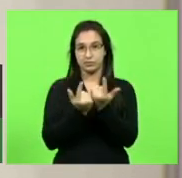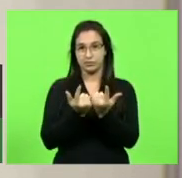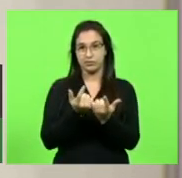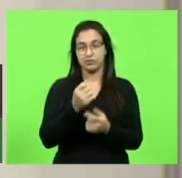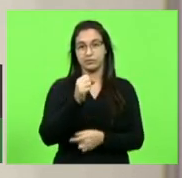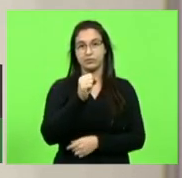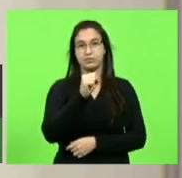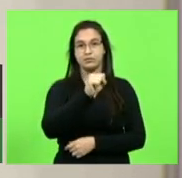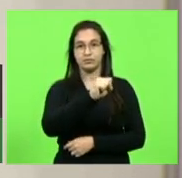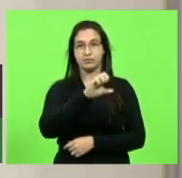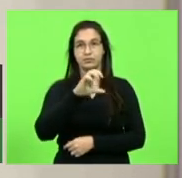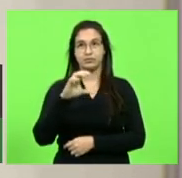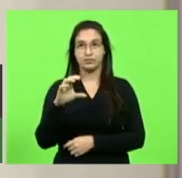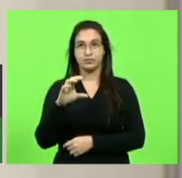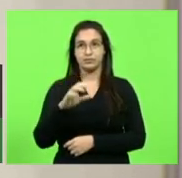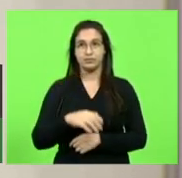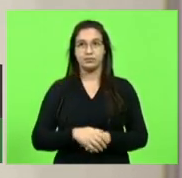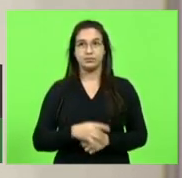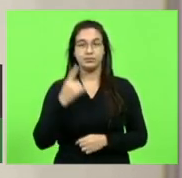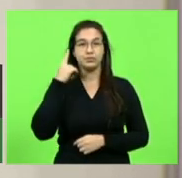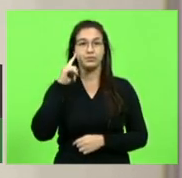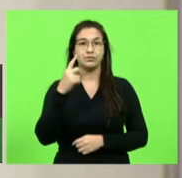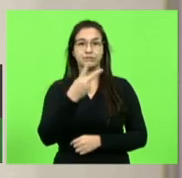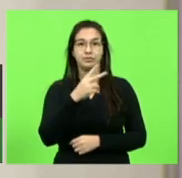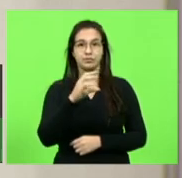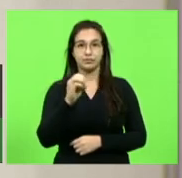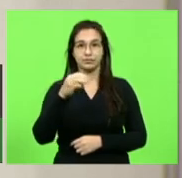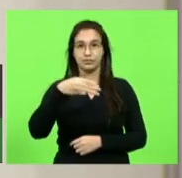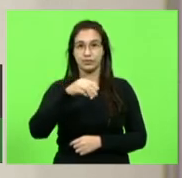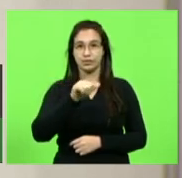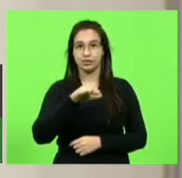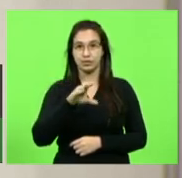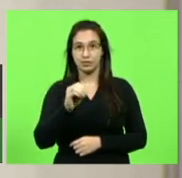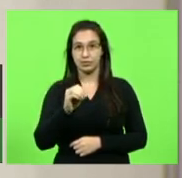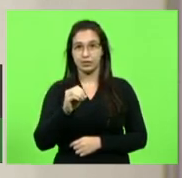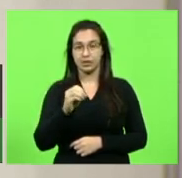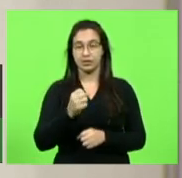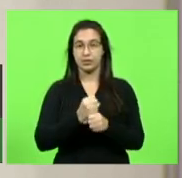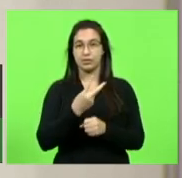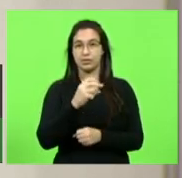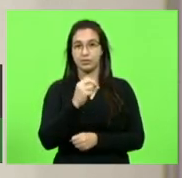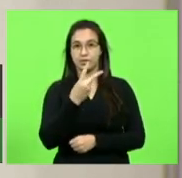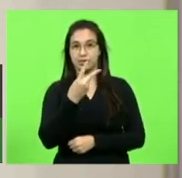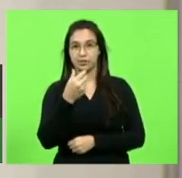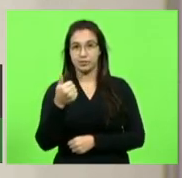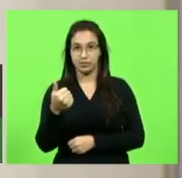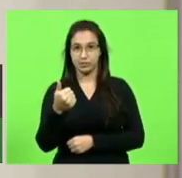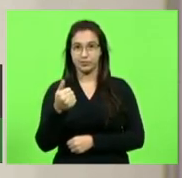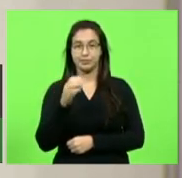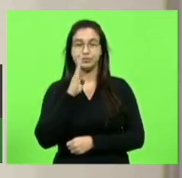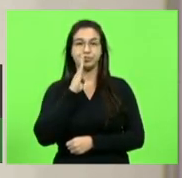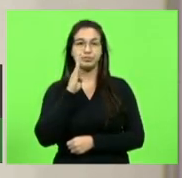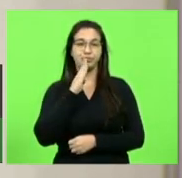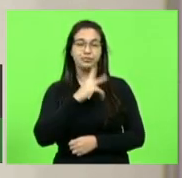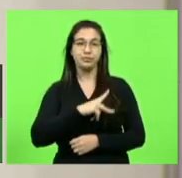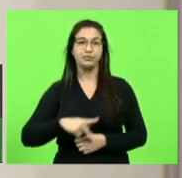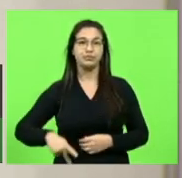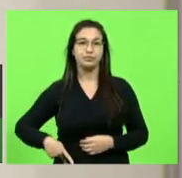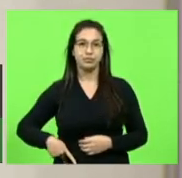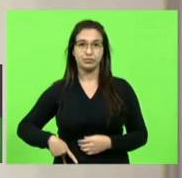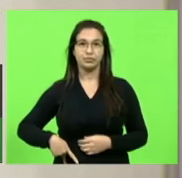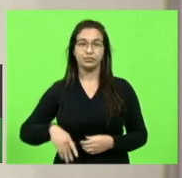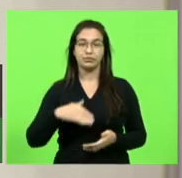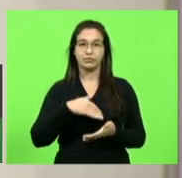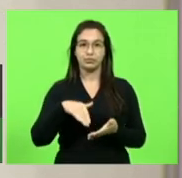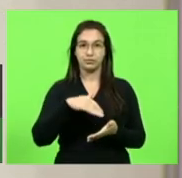Santa Catarina, realizada em 20 de maio de 2021. Presidência, deputado Nilson Berlanda. Secretaria, deputado Silvio